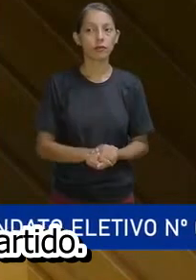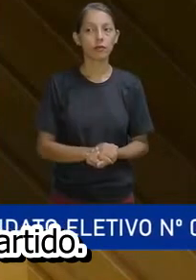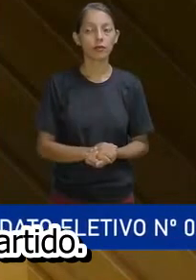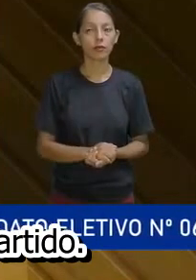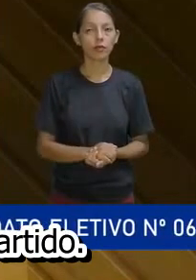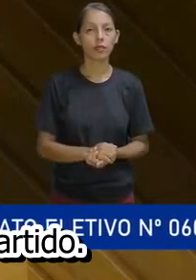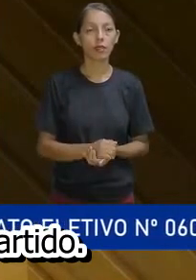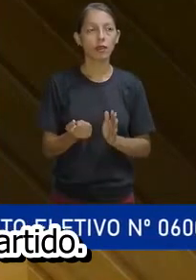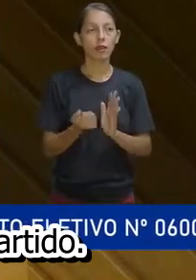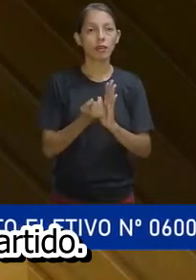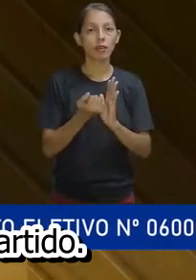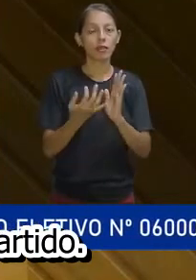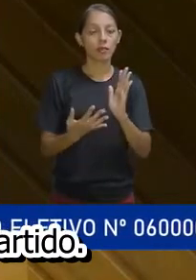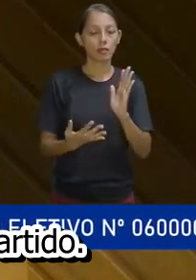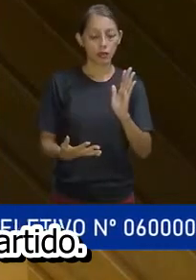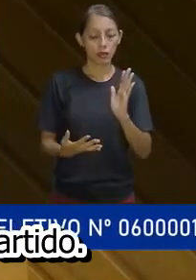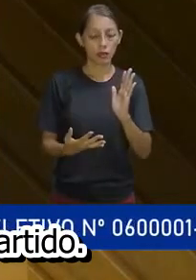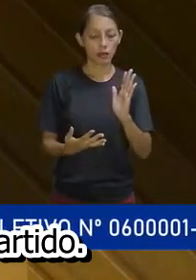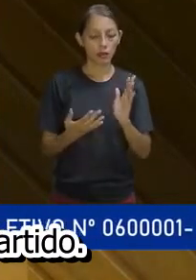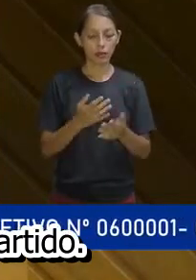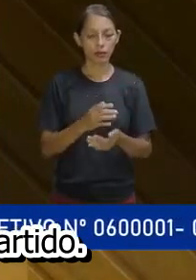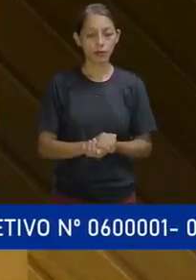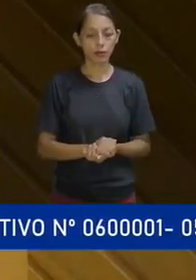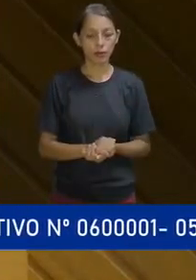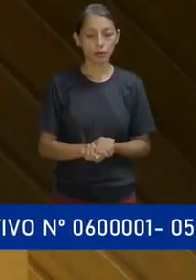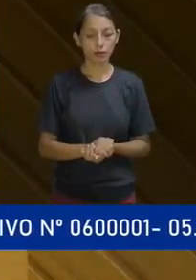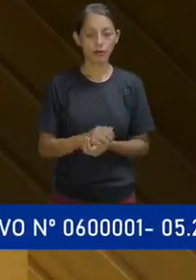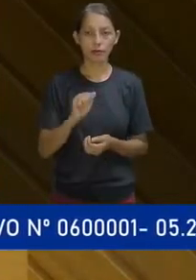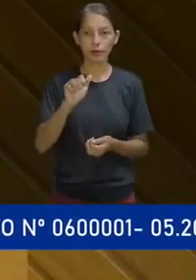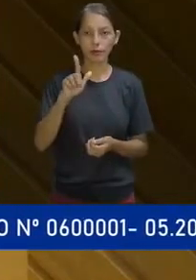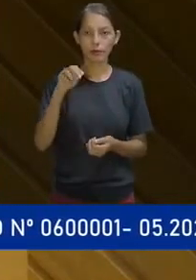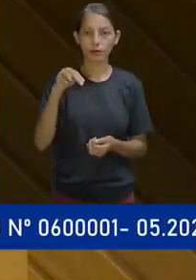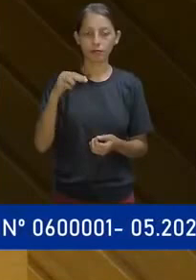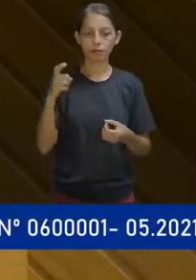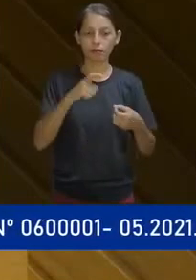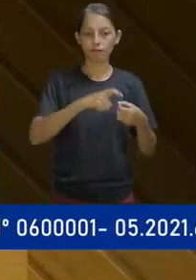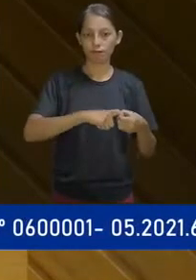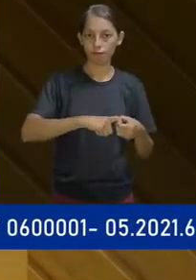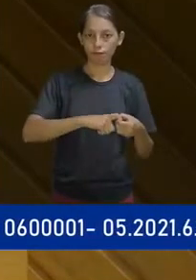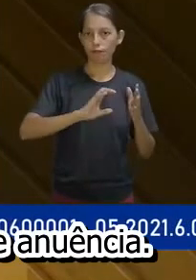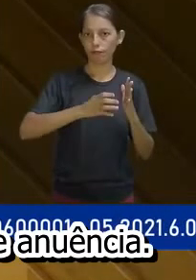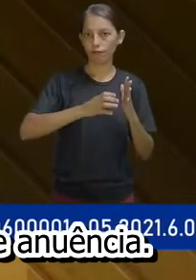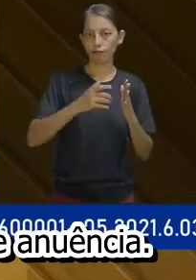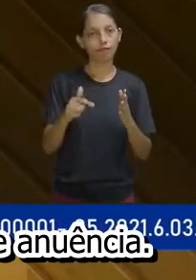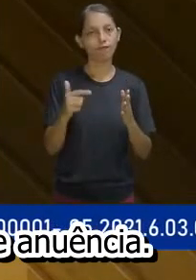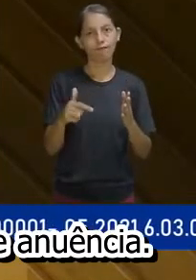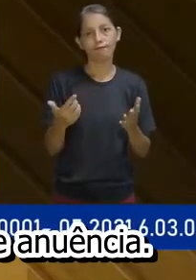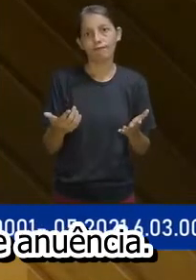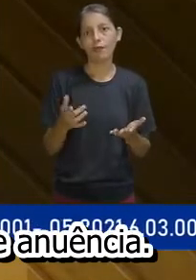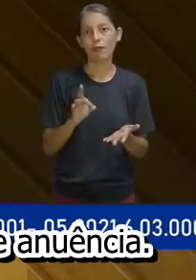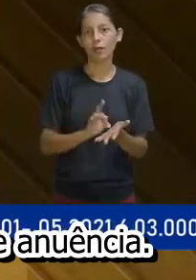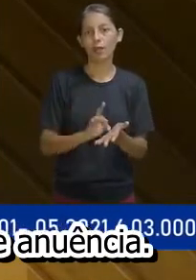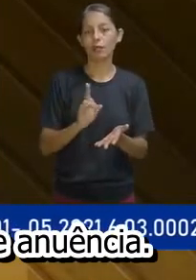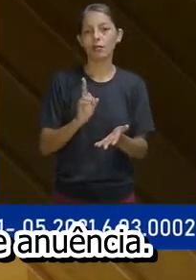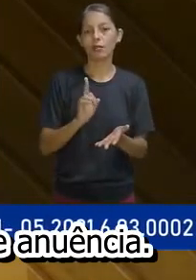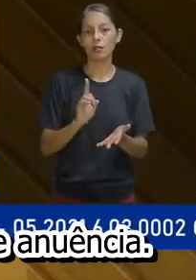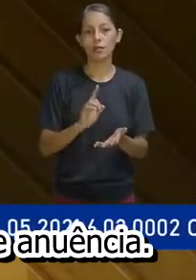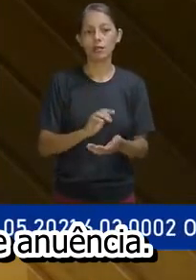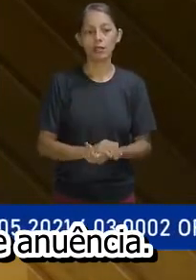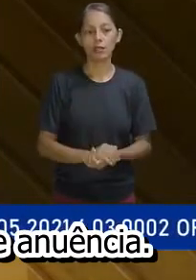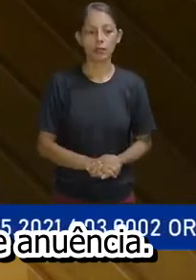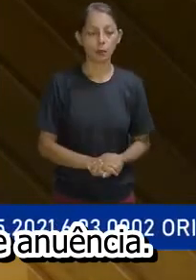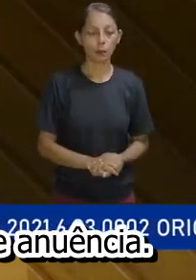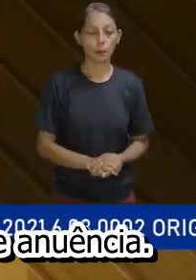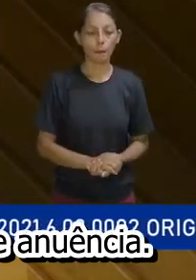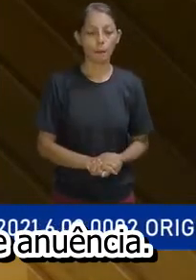Oliveira teria se desfiliado com a anuência do partido. Isso não é verdade, Excelência. Tanto é que o mesmo não